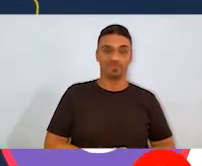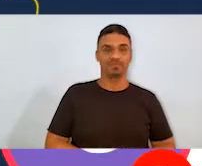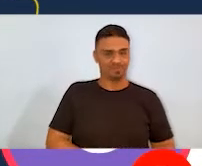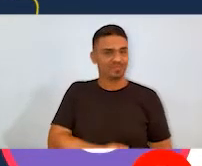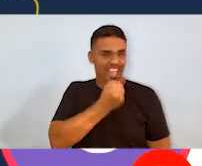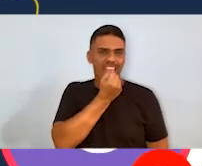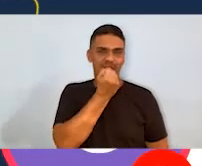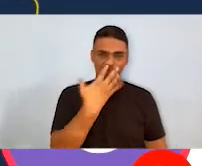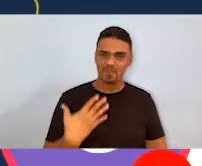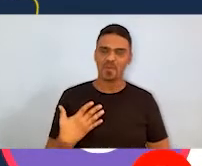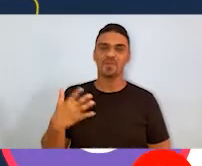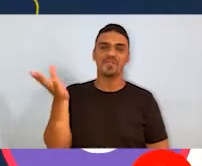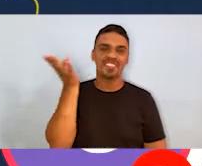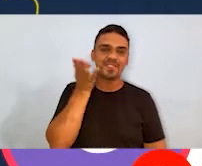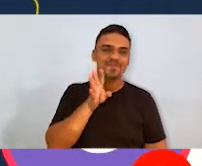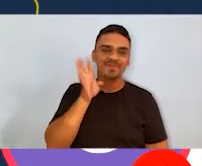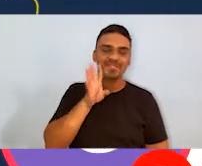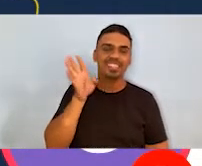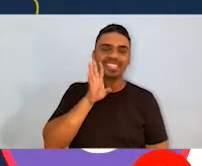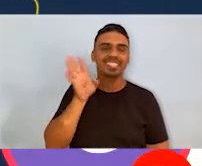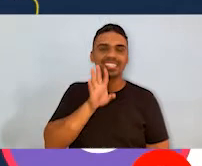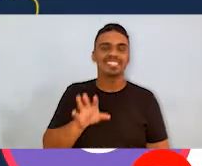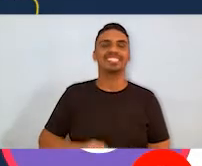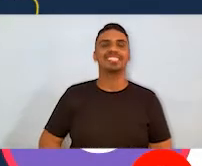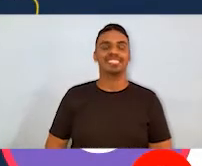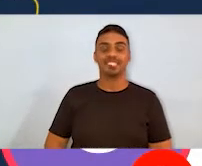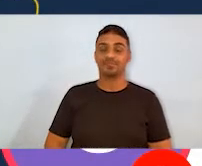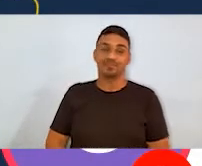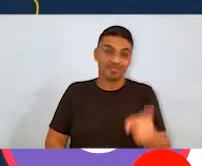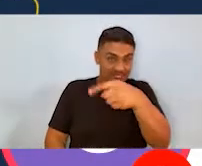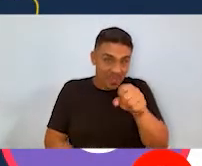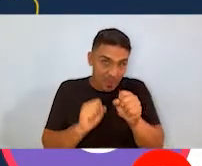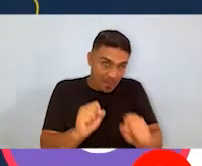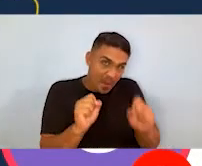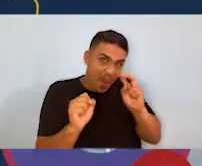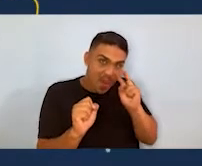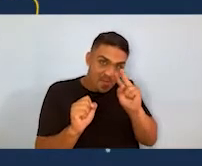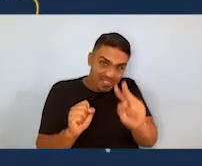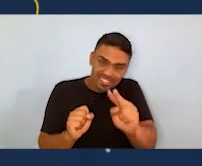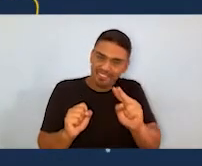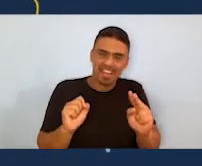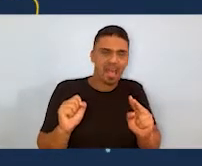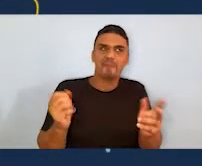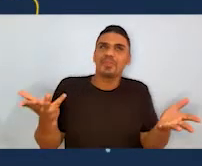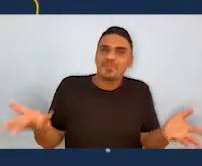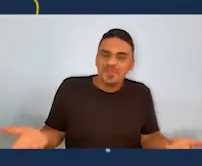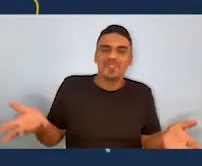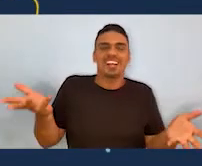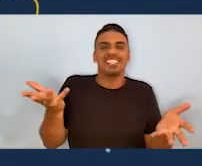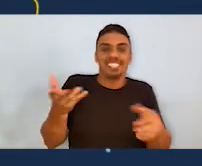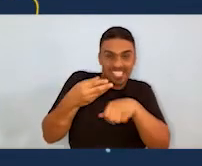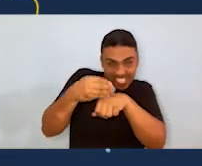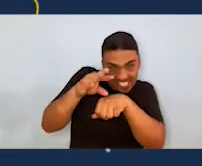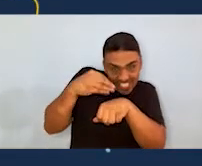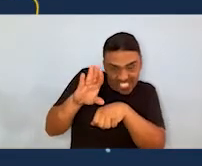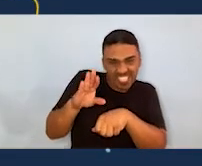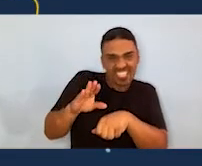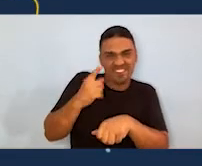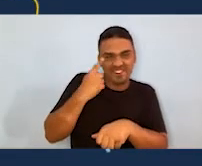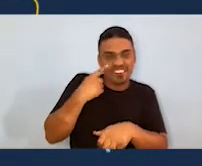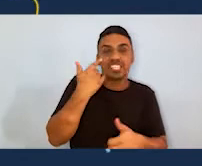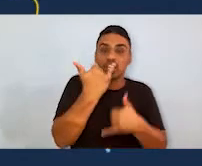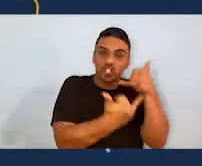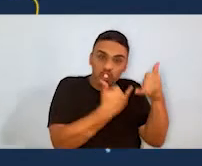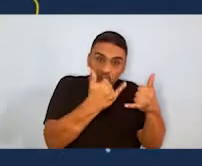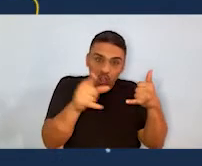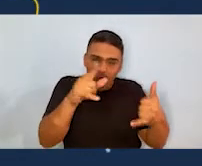é muito bom, é muito bacana vocês poderem observar isso. No mais, minha outra recomendação é peguem jogos